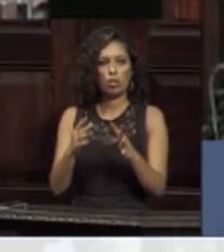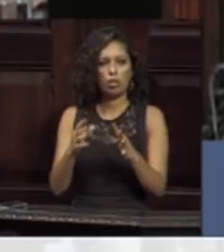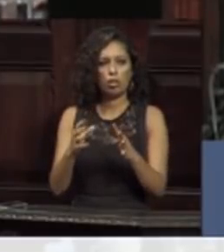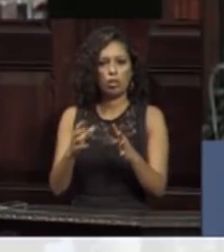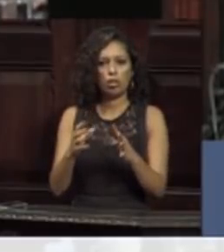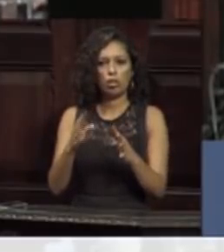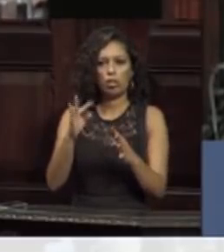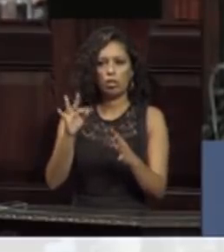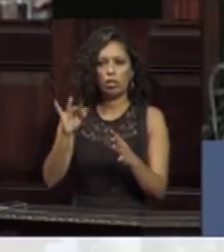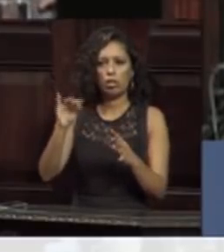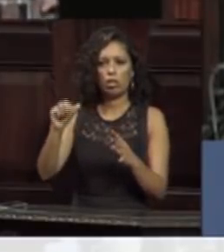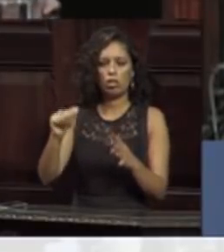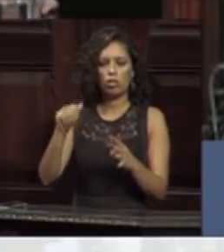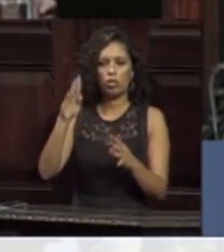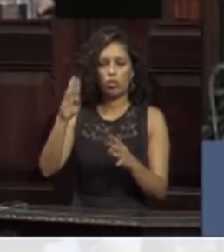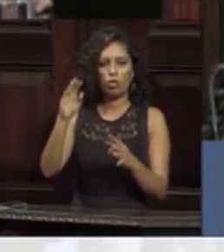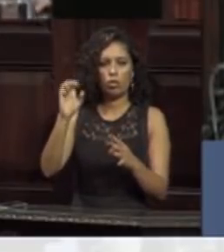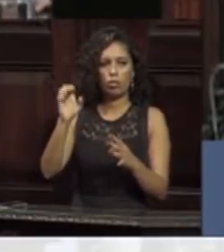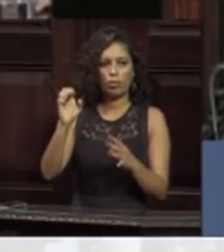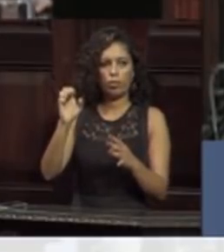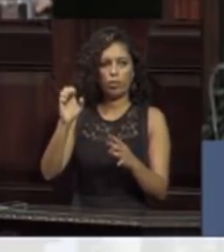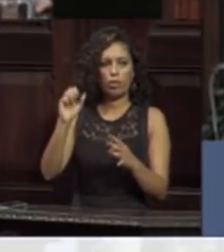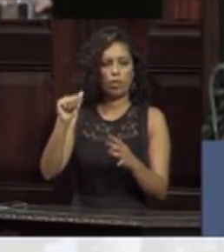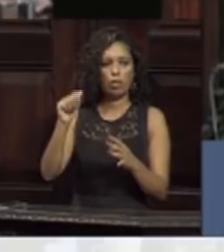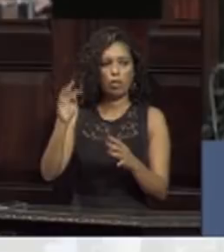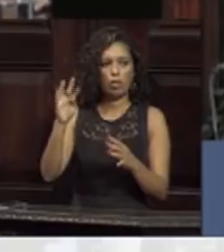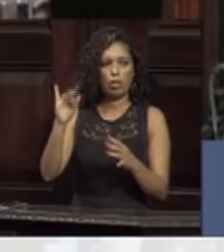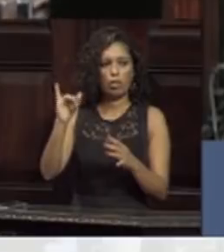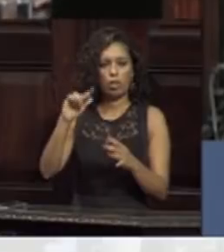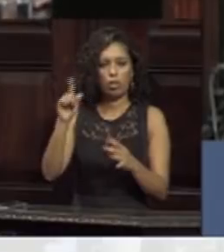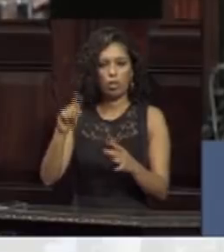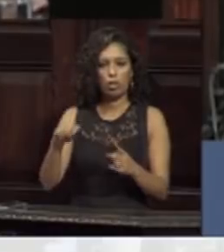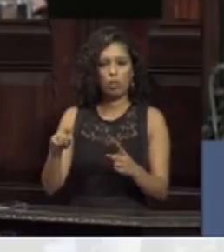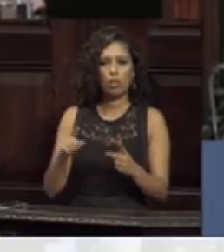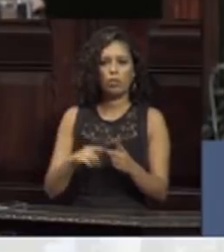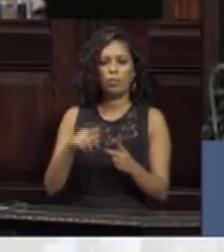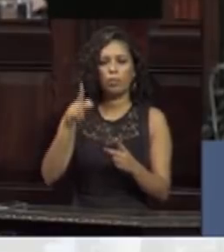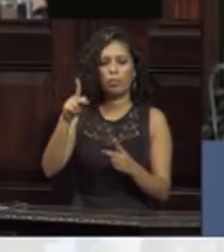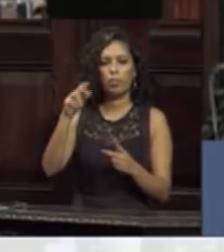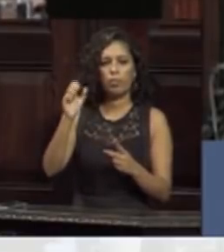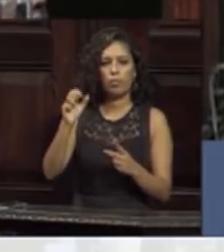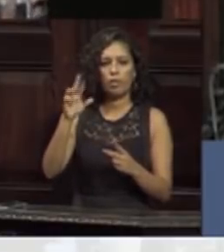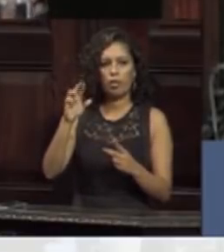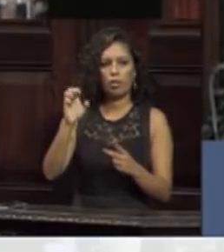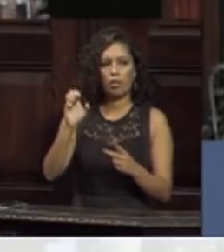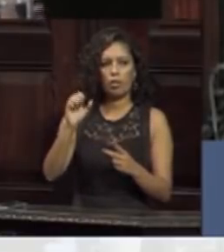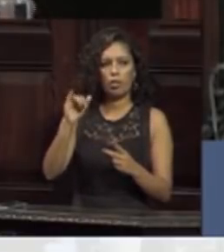da tia Beatriz. Na última semana parece que aconteceram